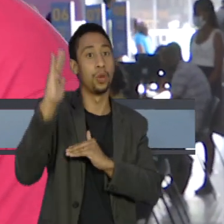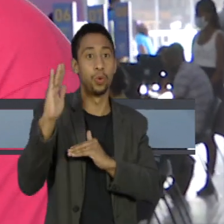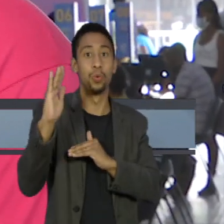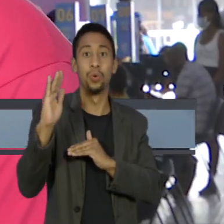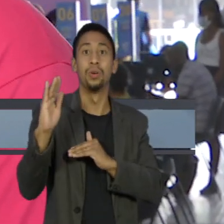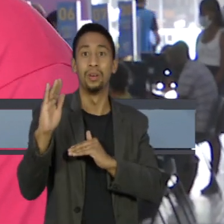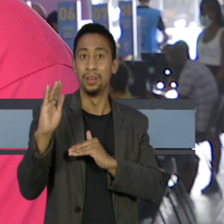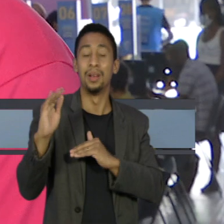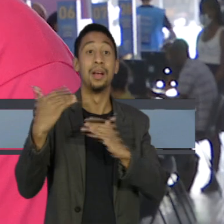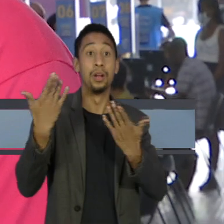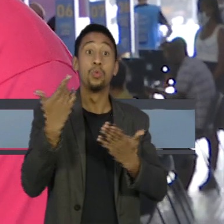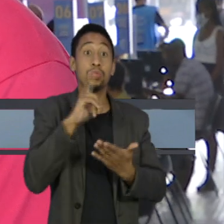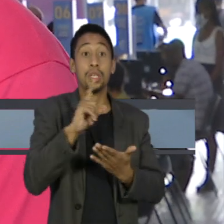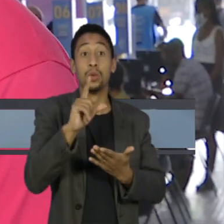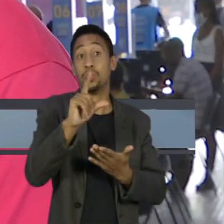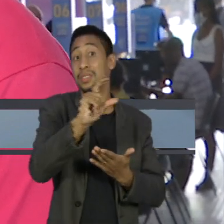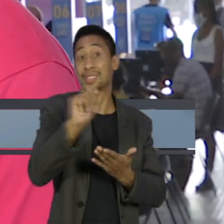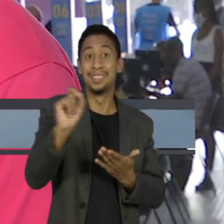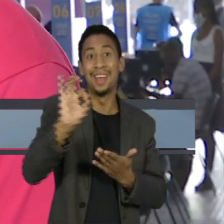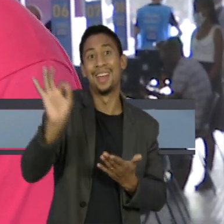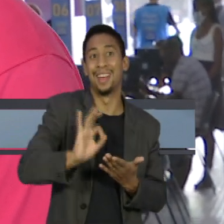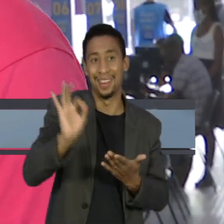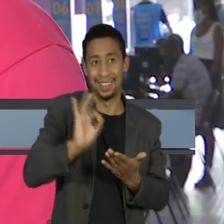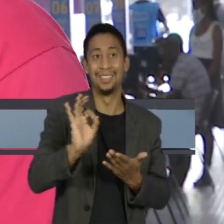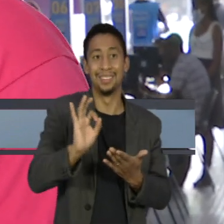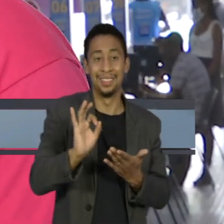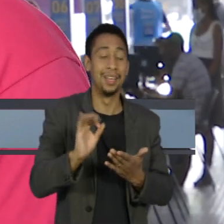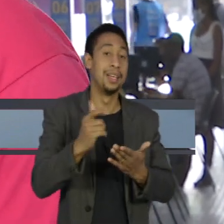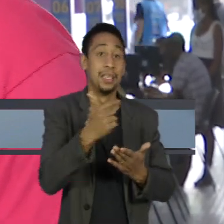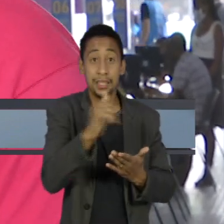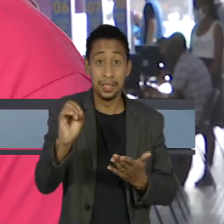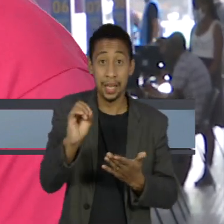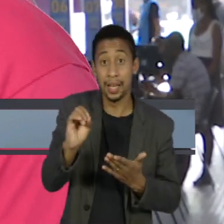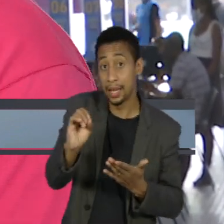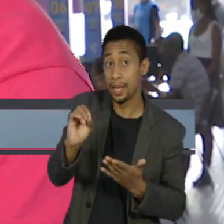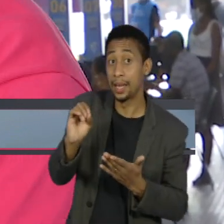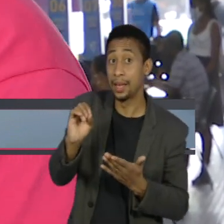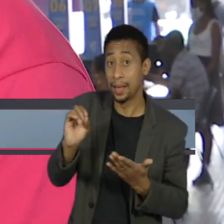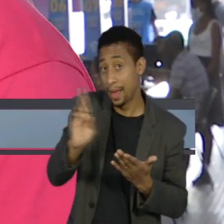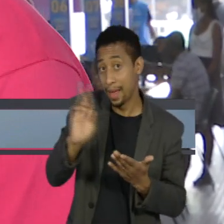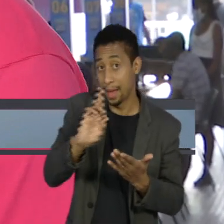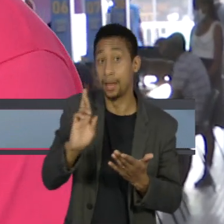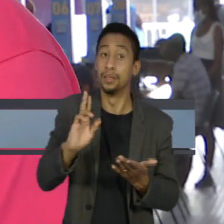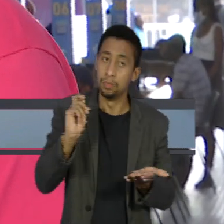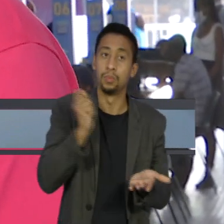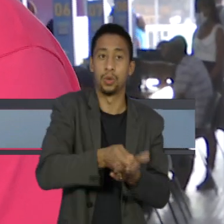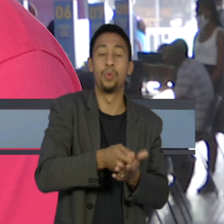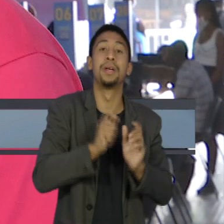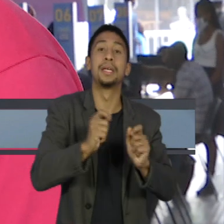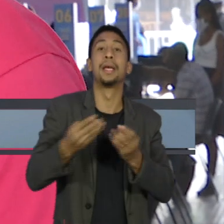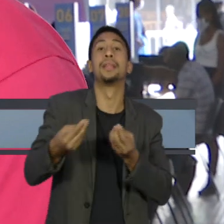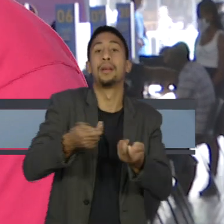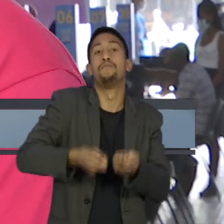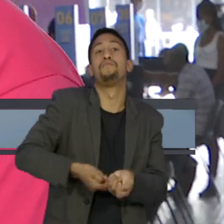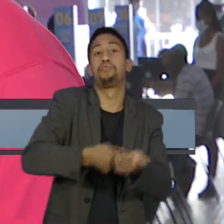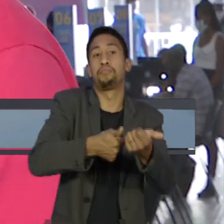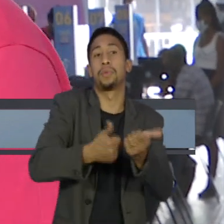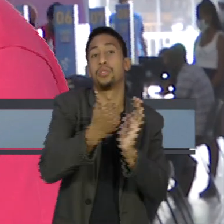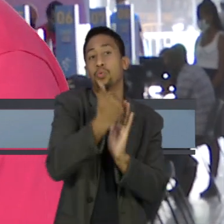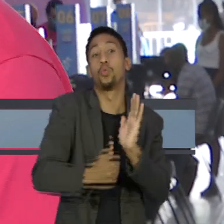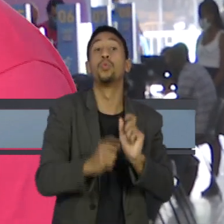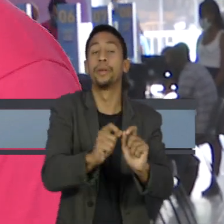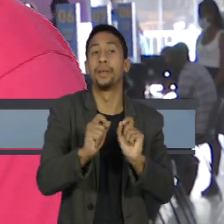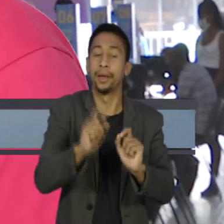R$100. Então, os descontos, eles acontecem mesmo, mas o desconto quem dá é a empresa, a credora, né? Então, nós temos que fazer